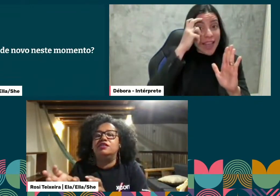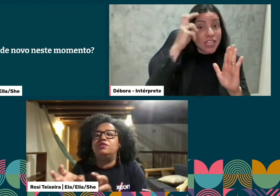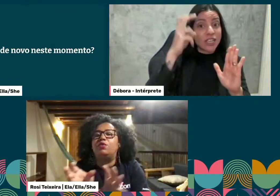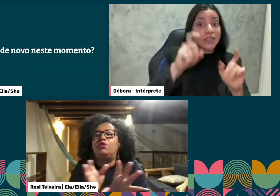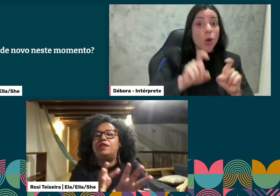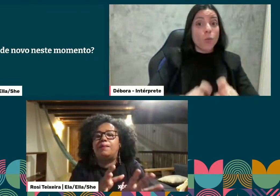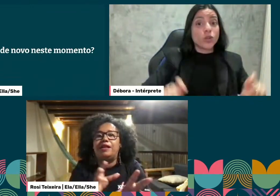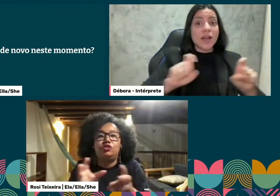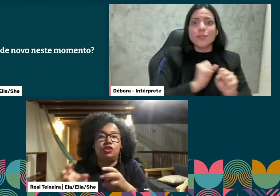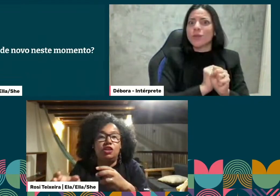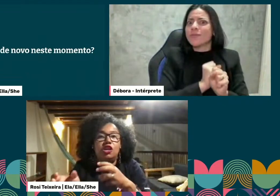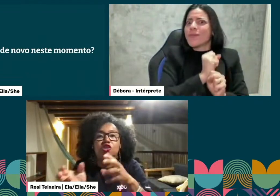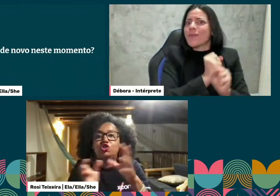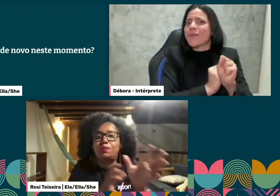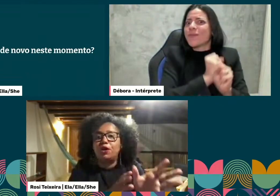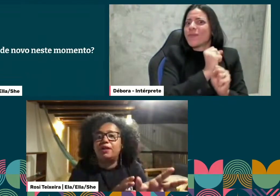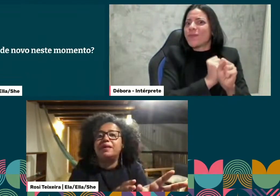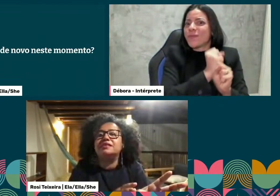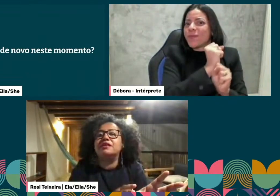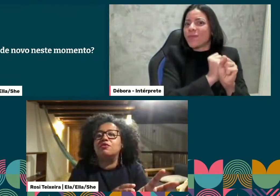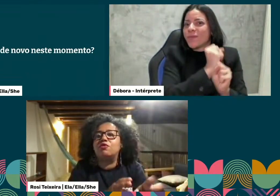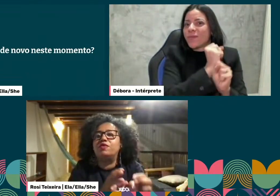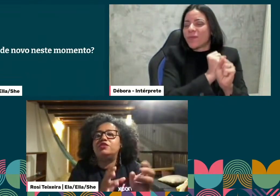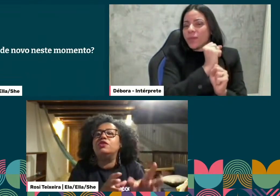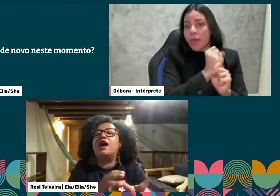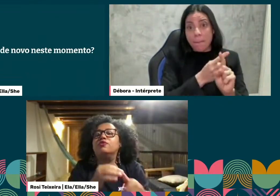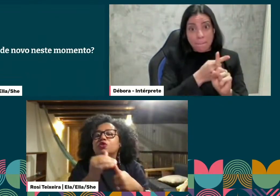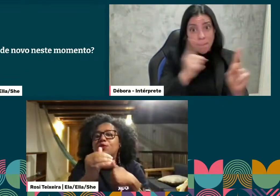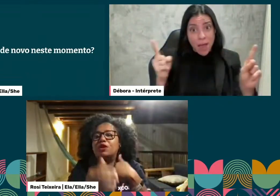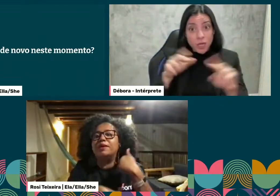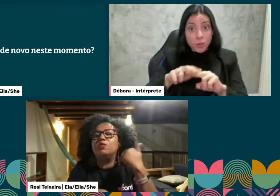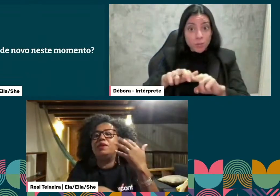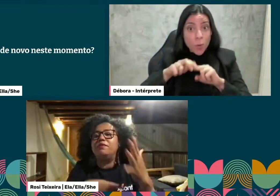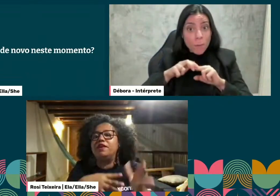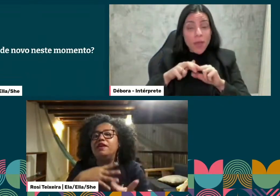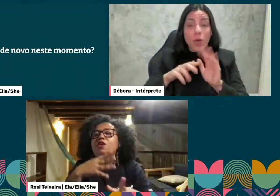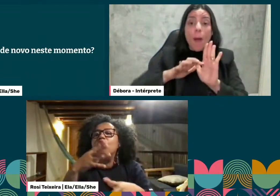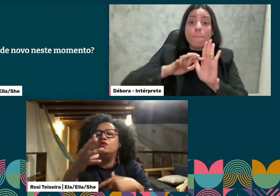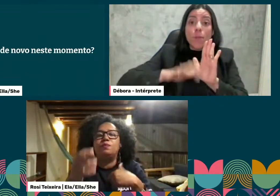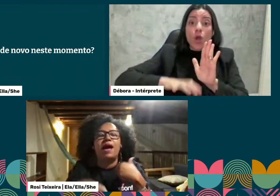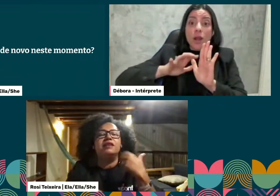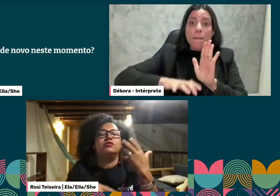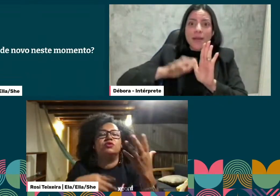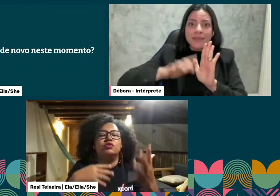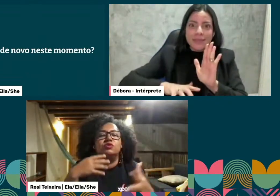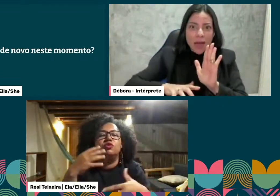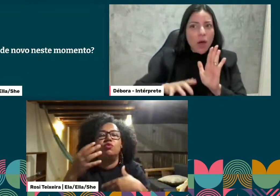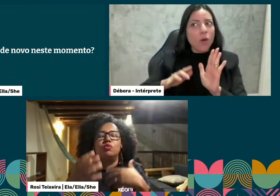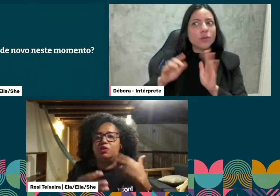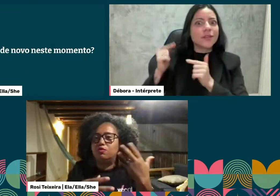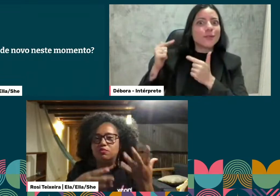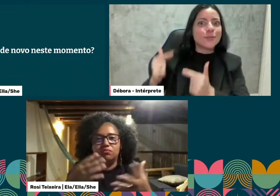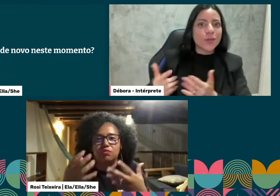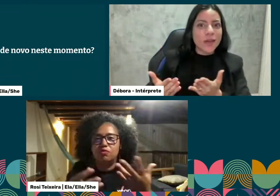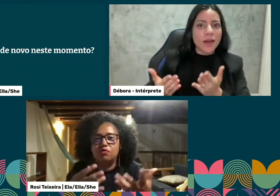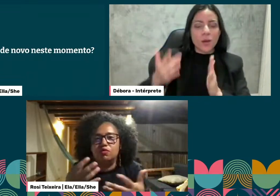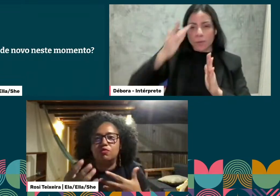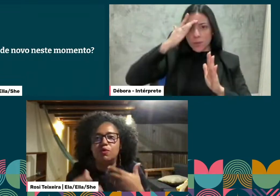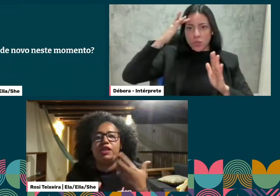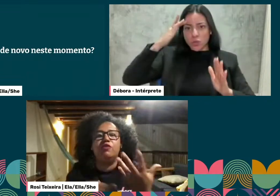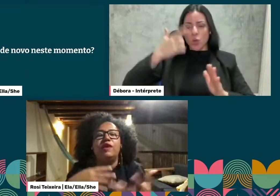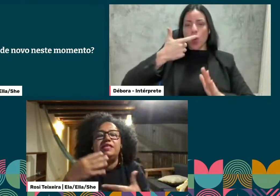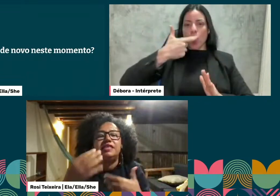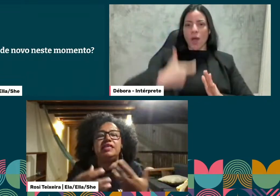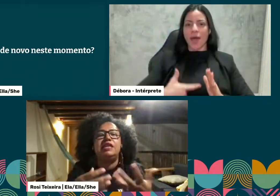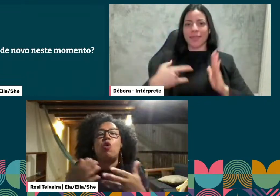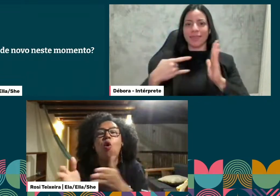da inteligência desenvolvida a partir de programação convencional, onde o programador prevê os passos